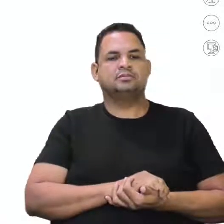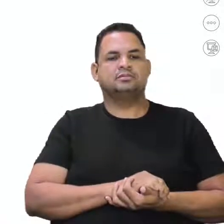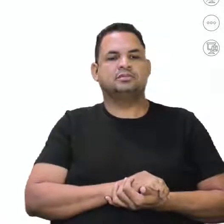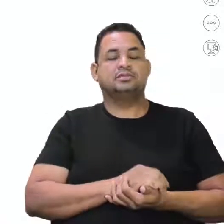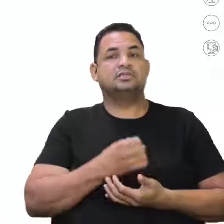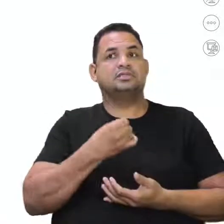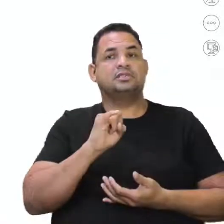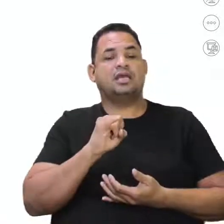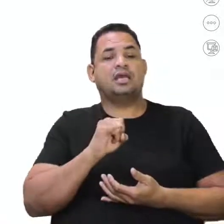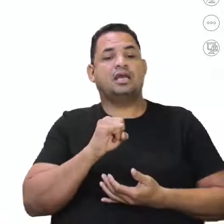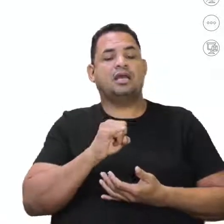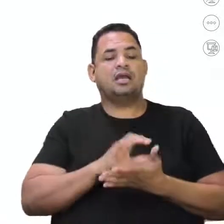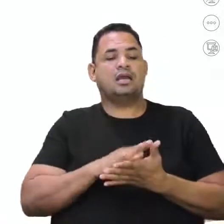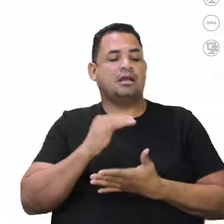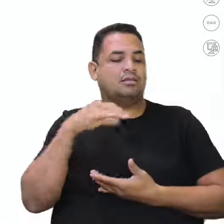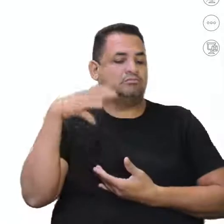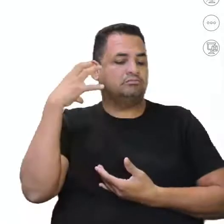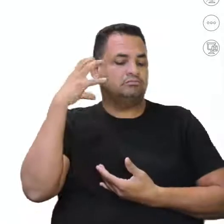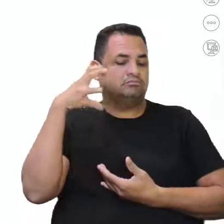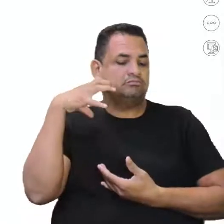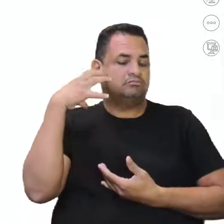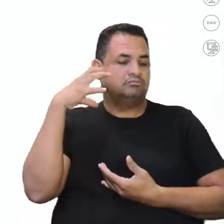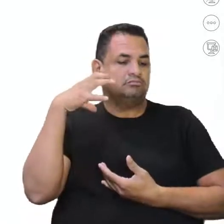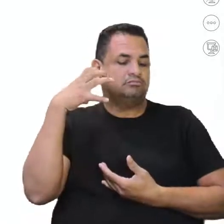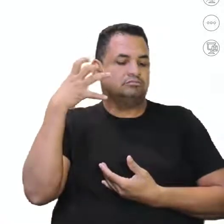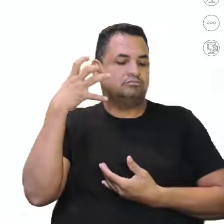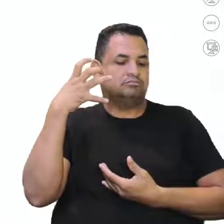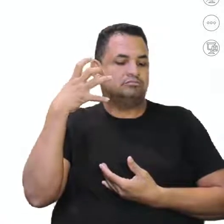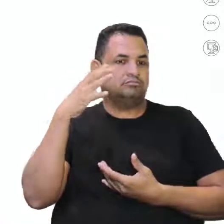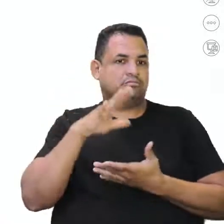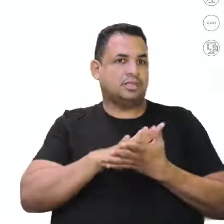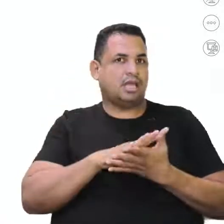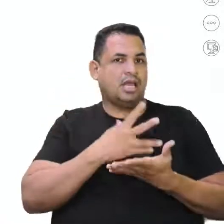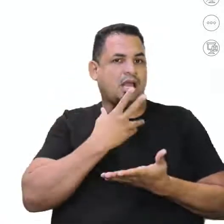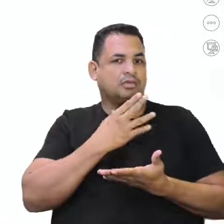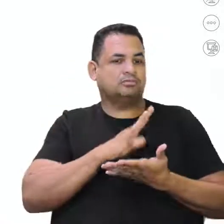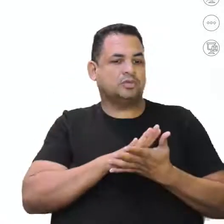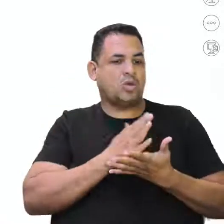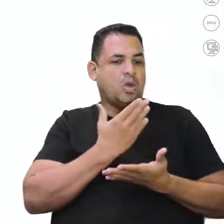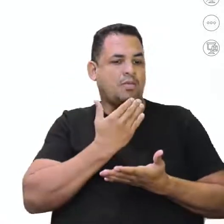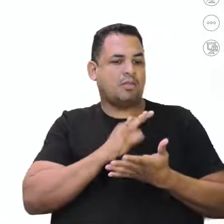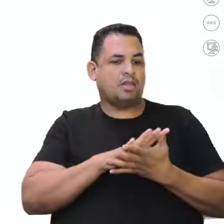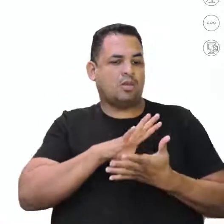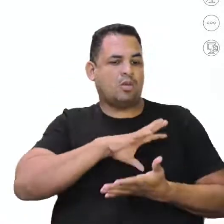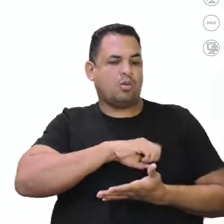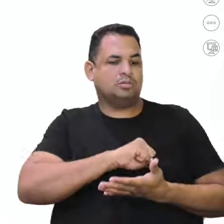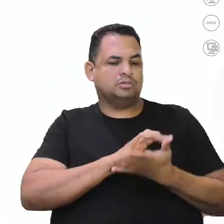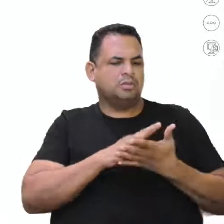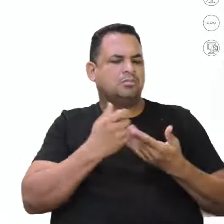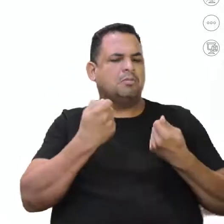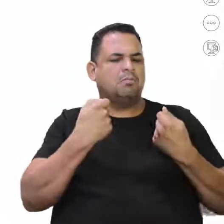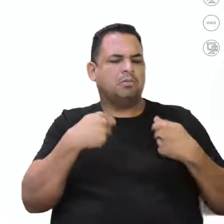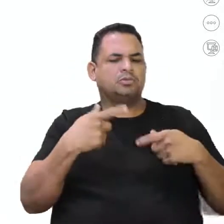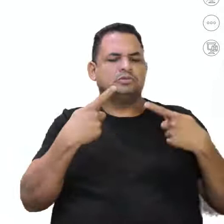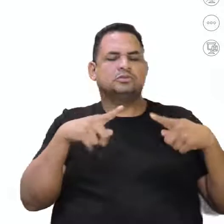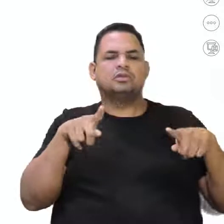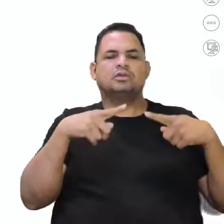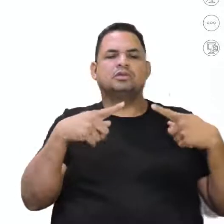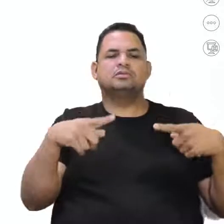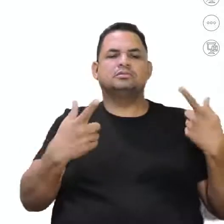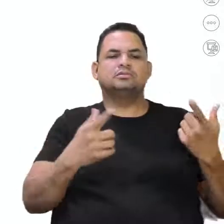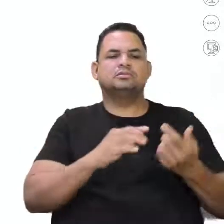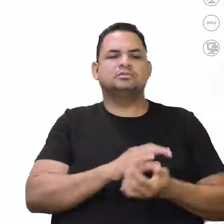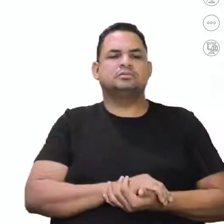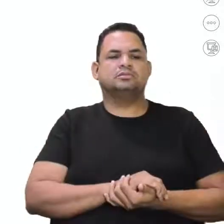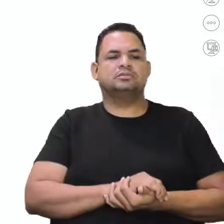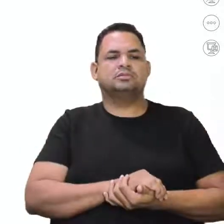a música é a comida do amor, então toque. Aí você tem as opções, nós temos aí